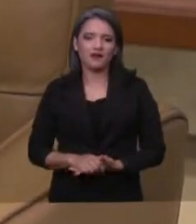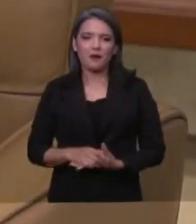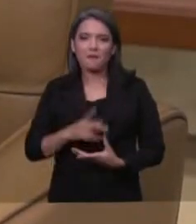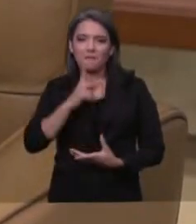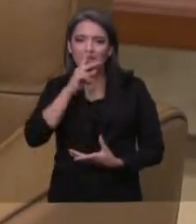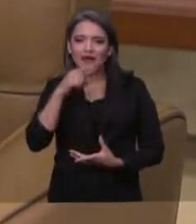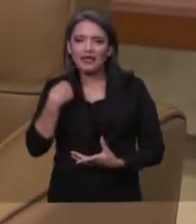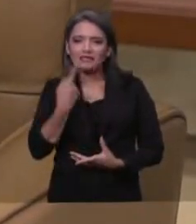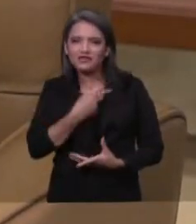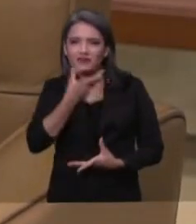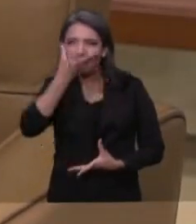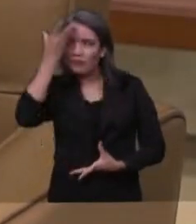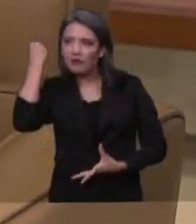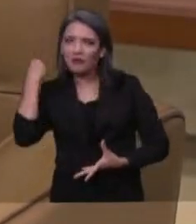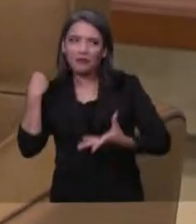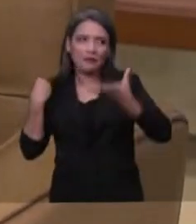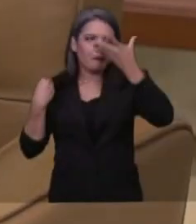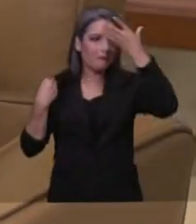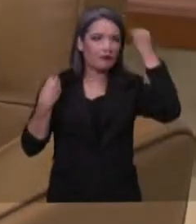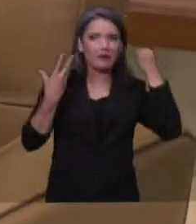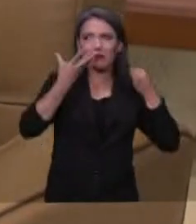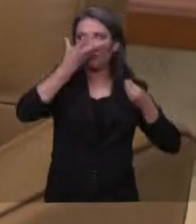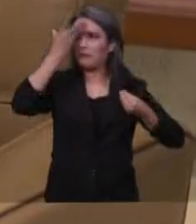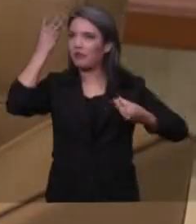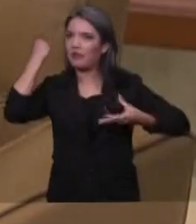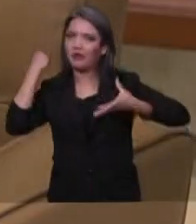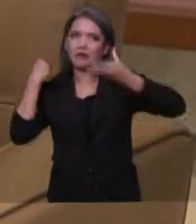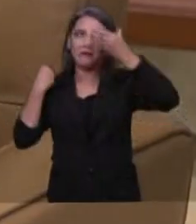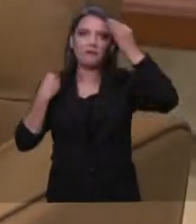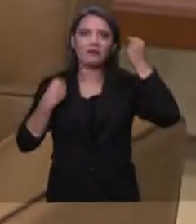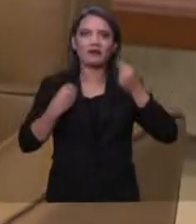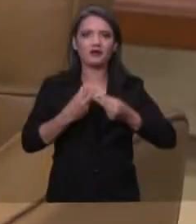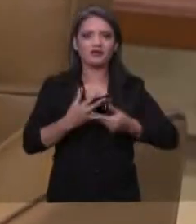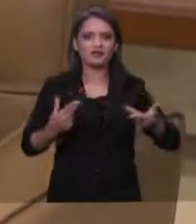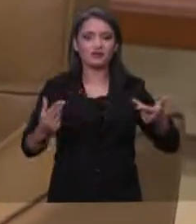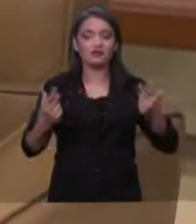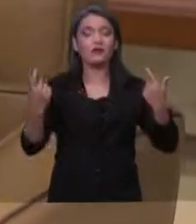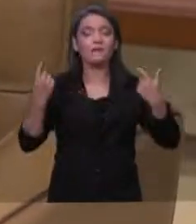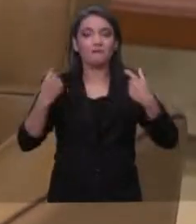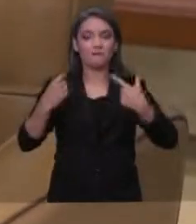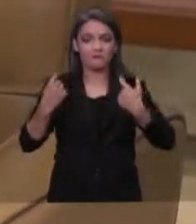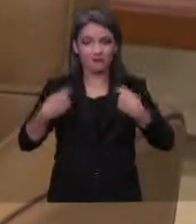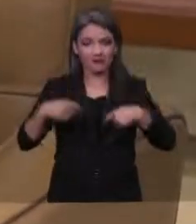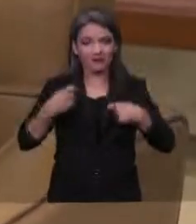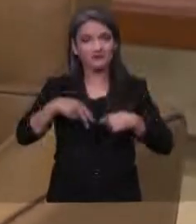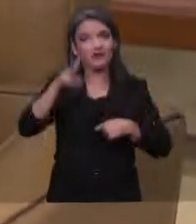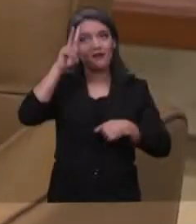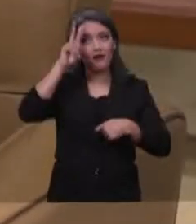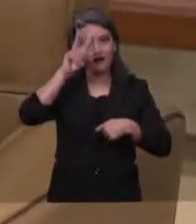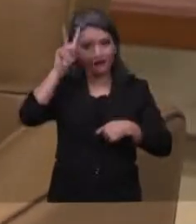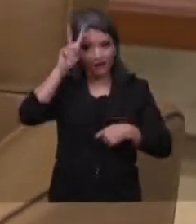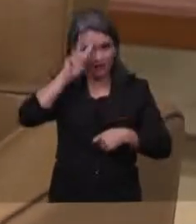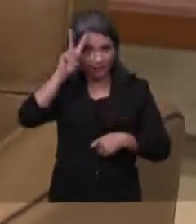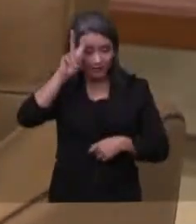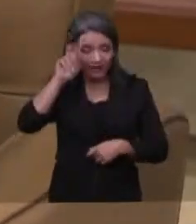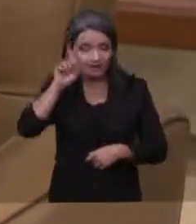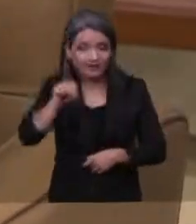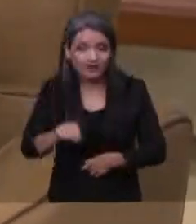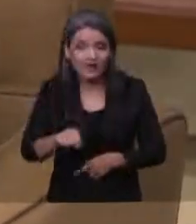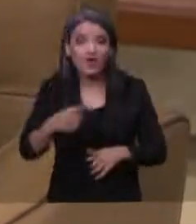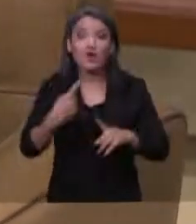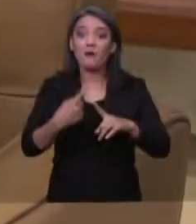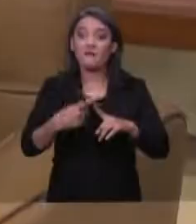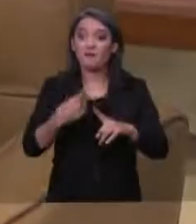Alzheimer institucional. É preciso relembrar disso. É preciso. Que não está